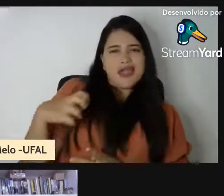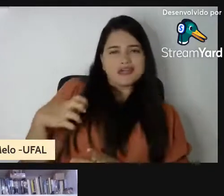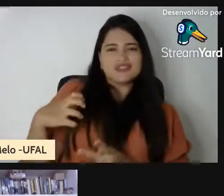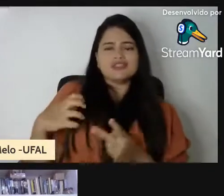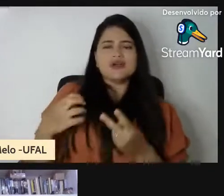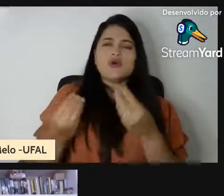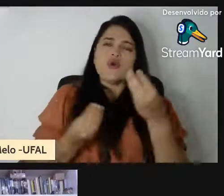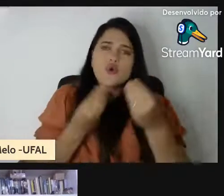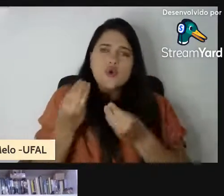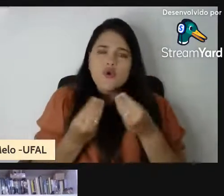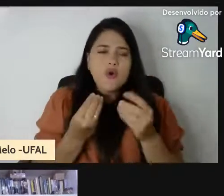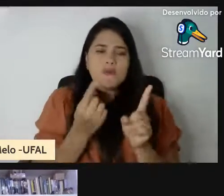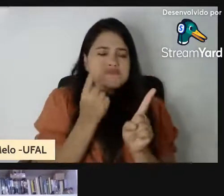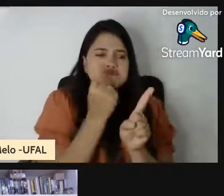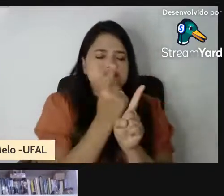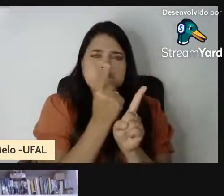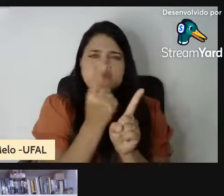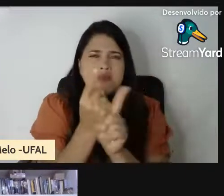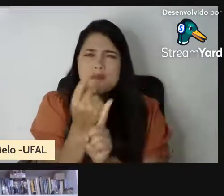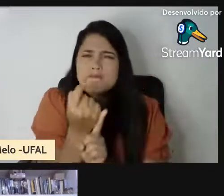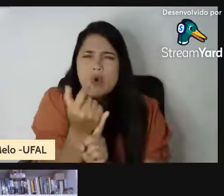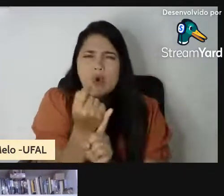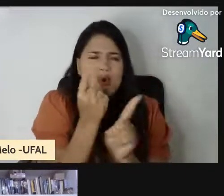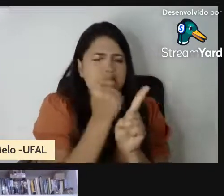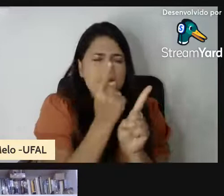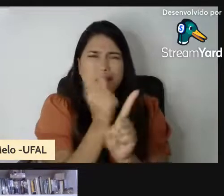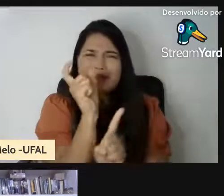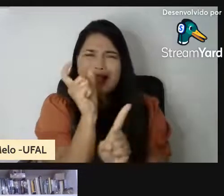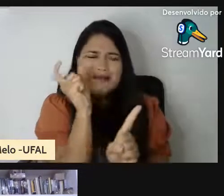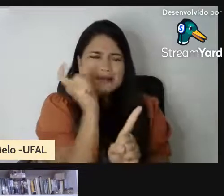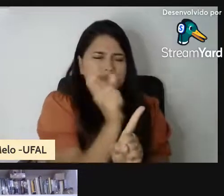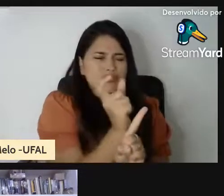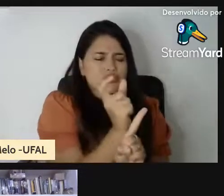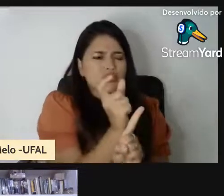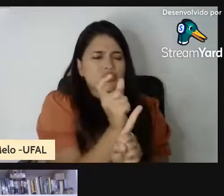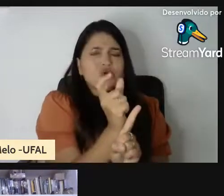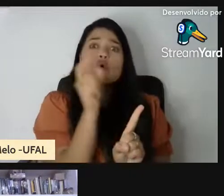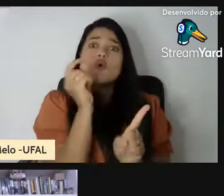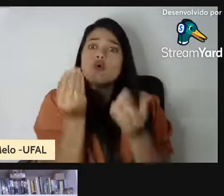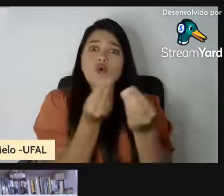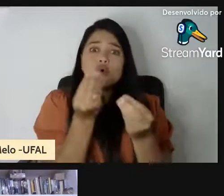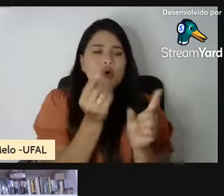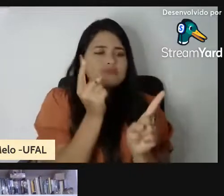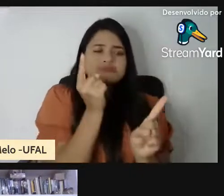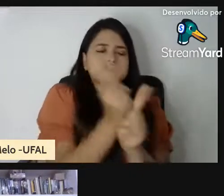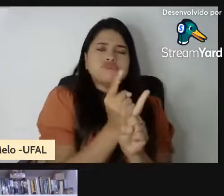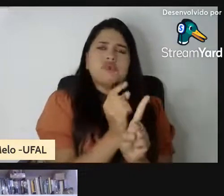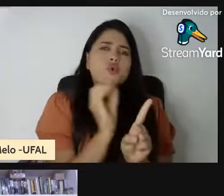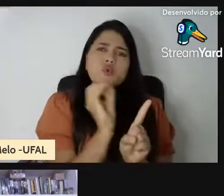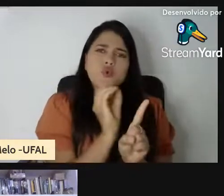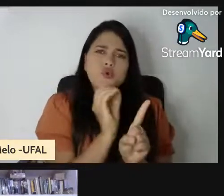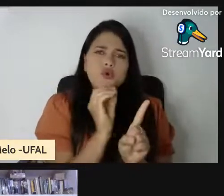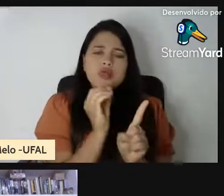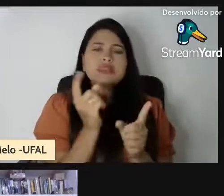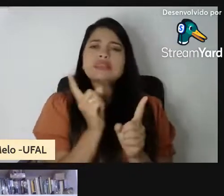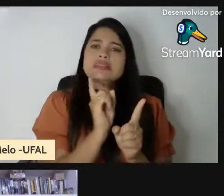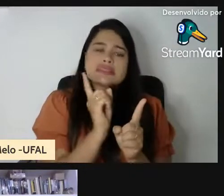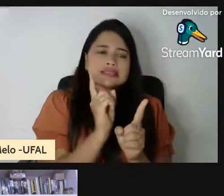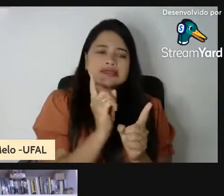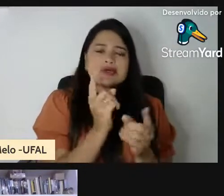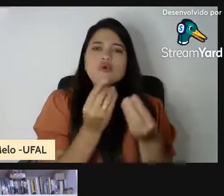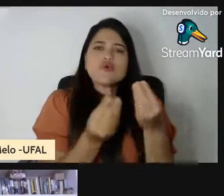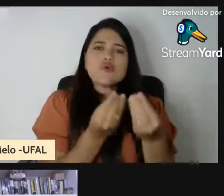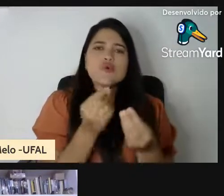pode impactar na própria atuação, no próprio funcionamento da interpretação em relação